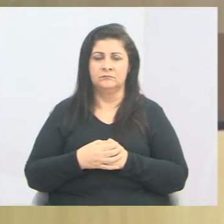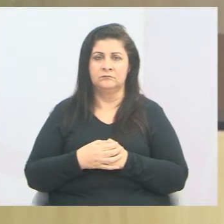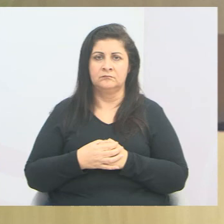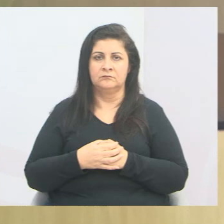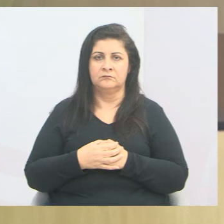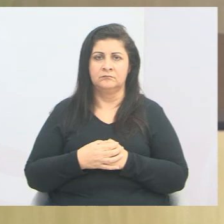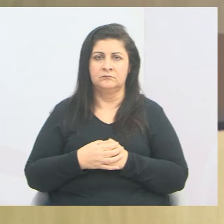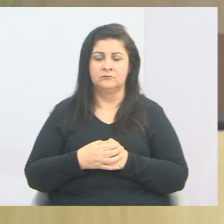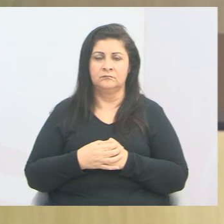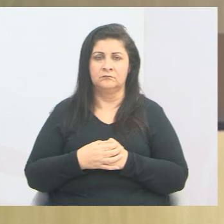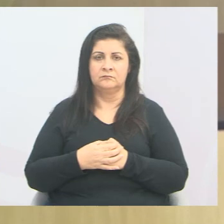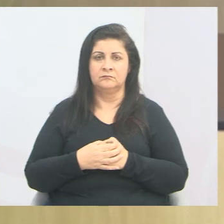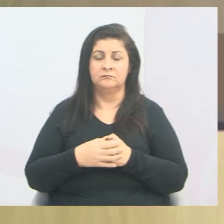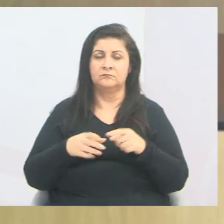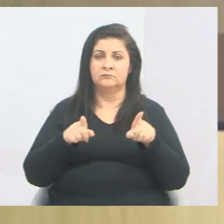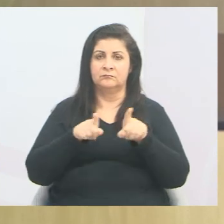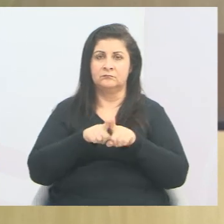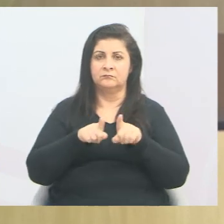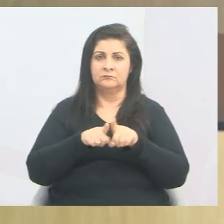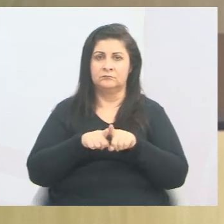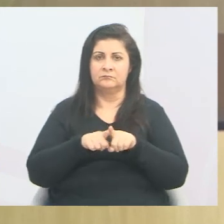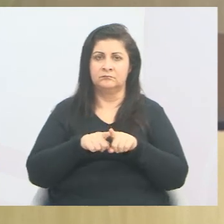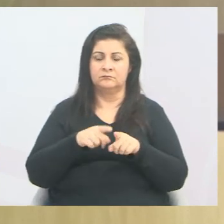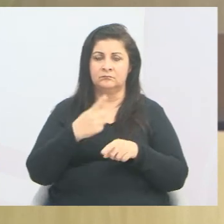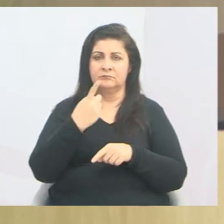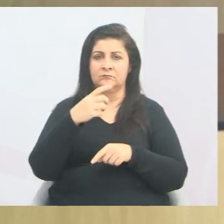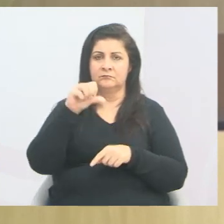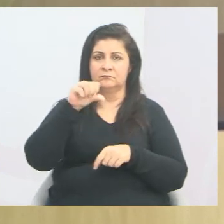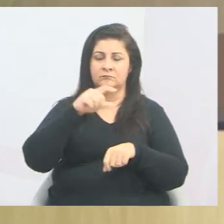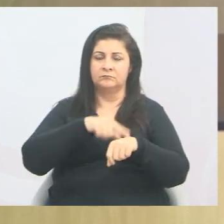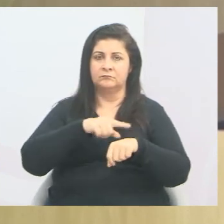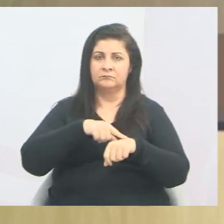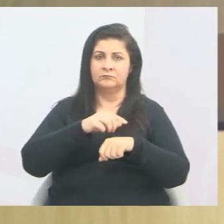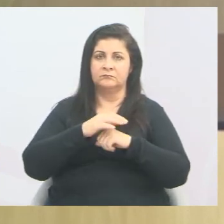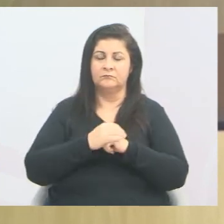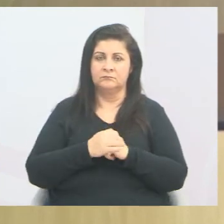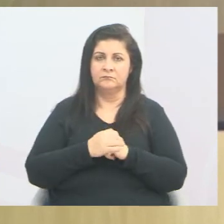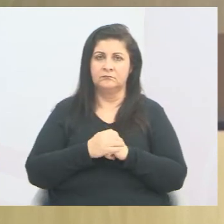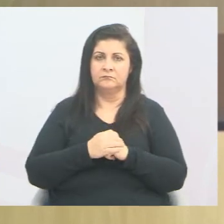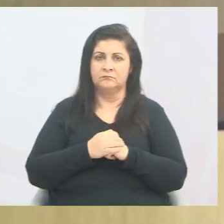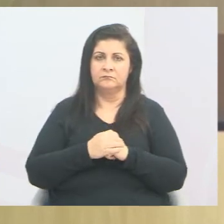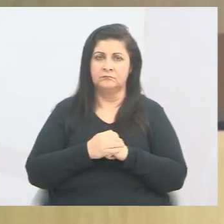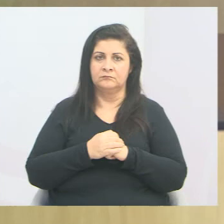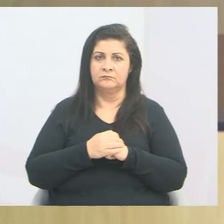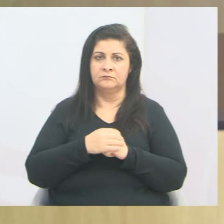e também às 19h30,